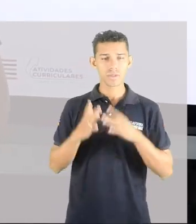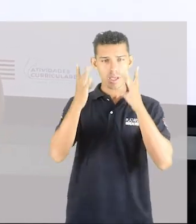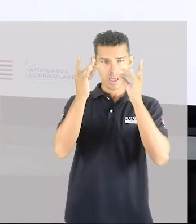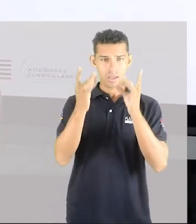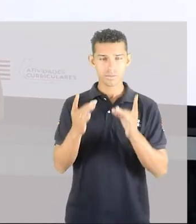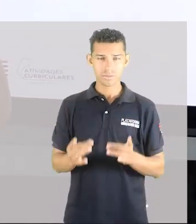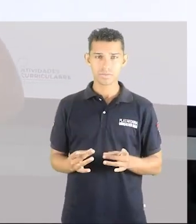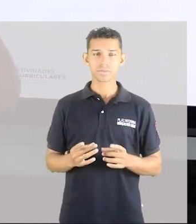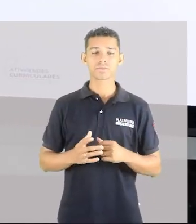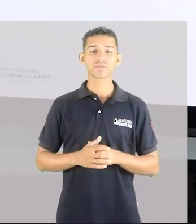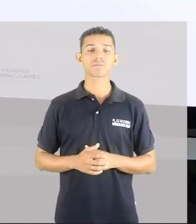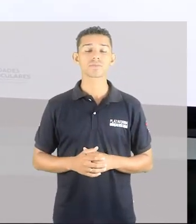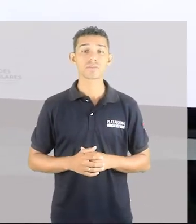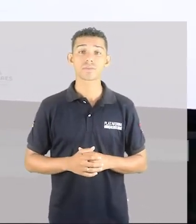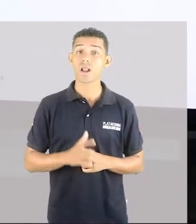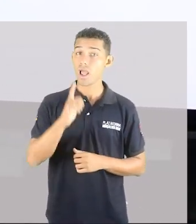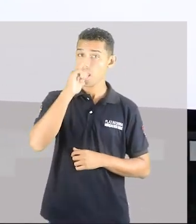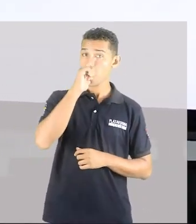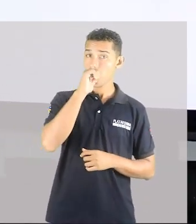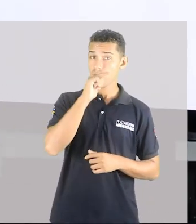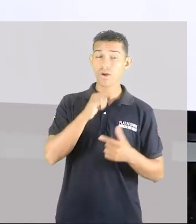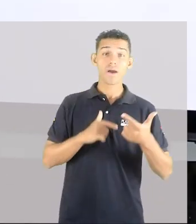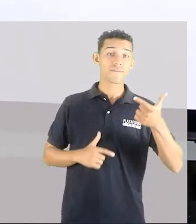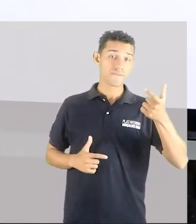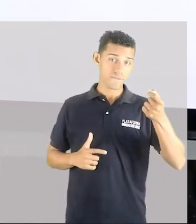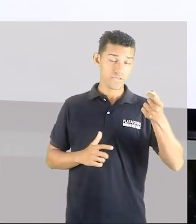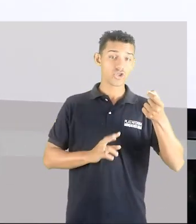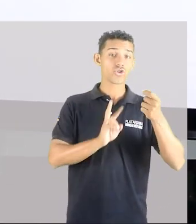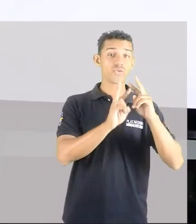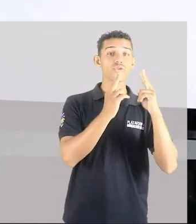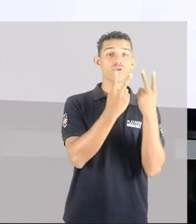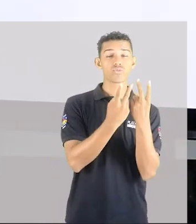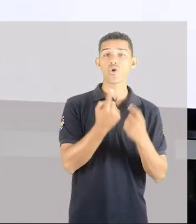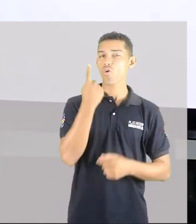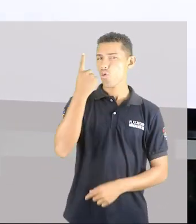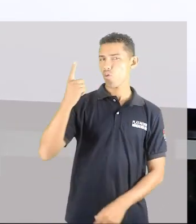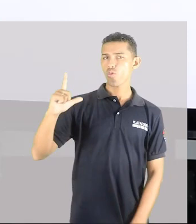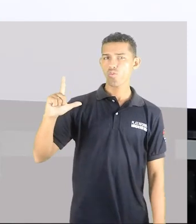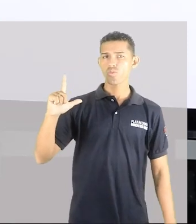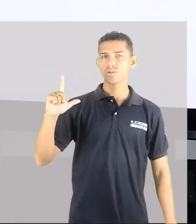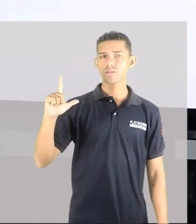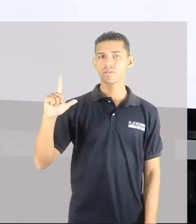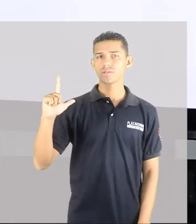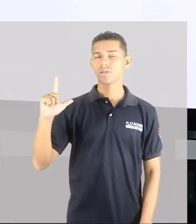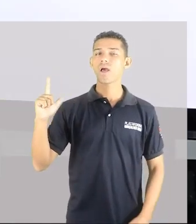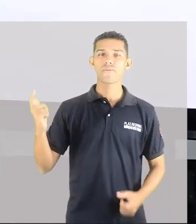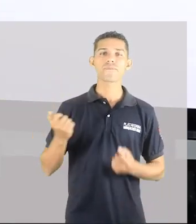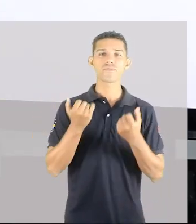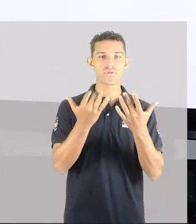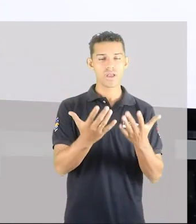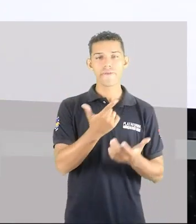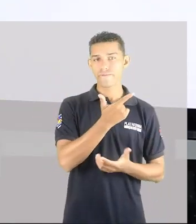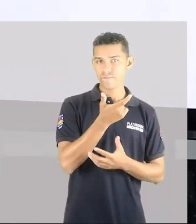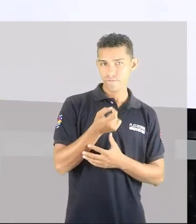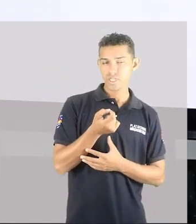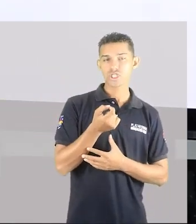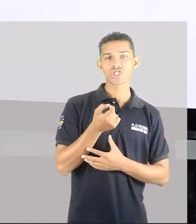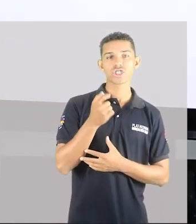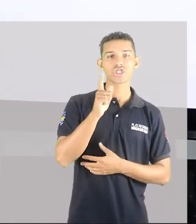Detalhando para você. Água oxigenada 20 volumes, quer dizer que se 1 litro de água oxigenada se decompõe, te dá 20 litros de